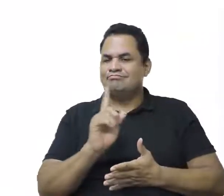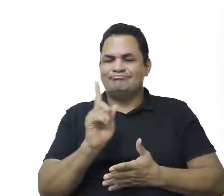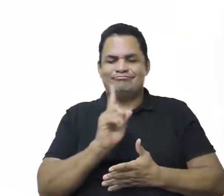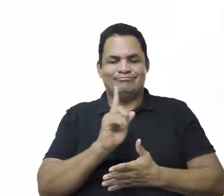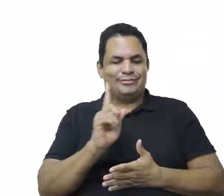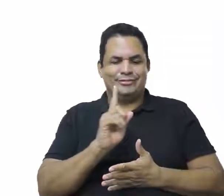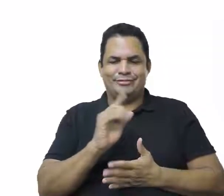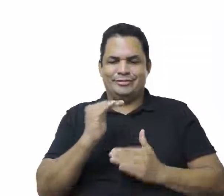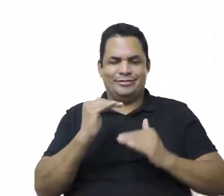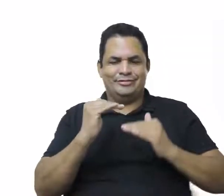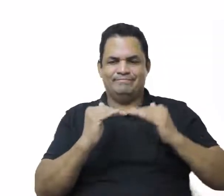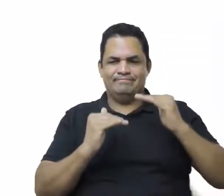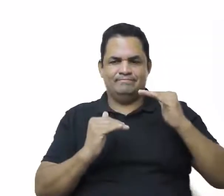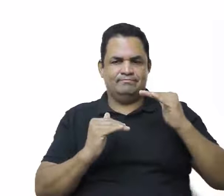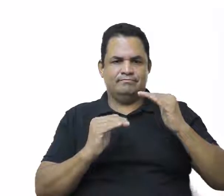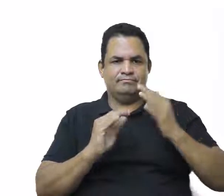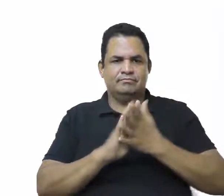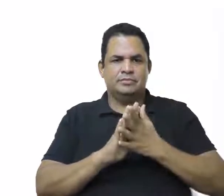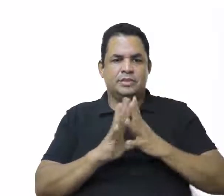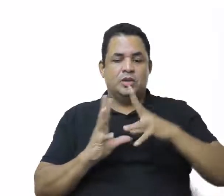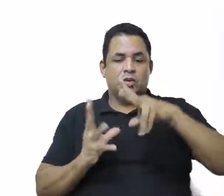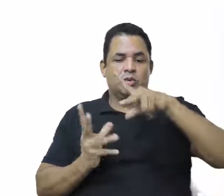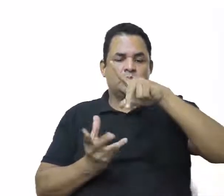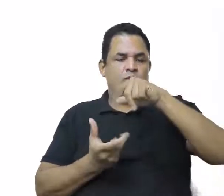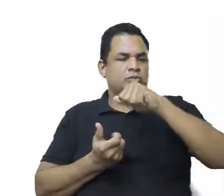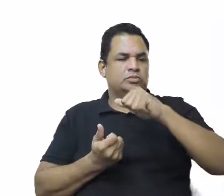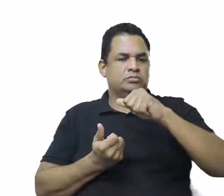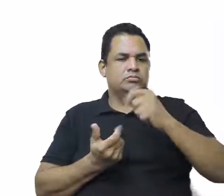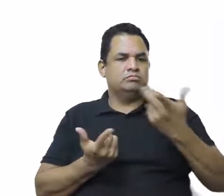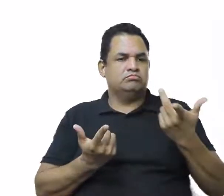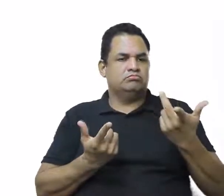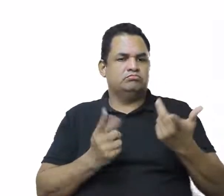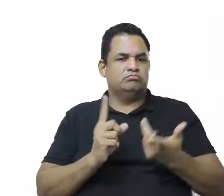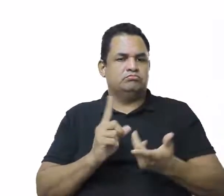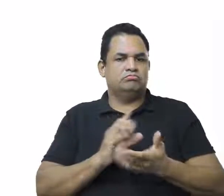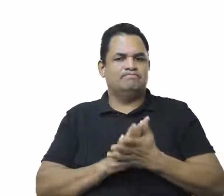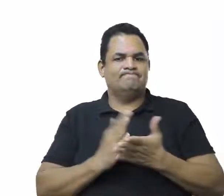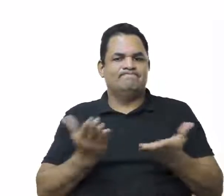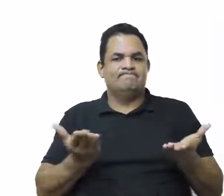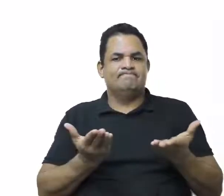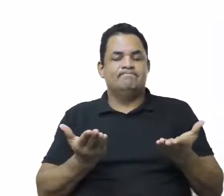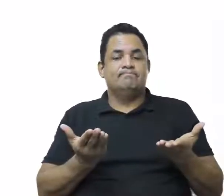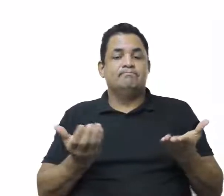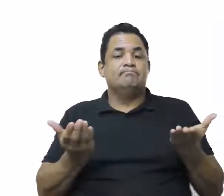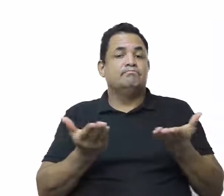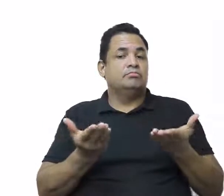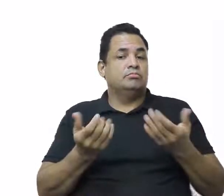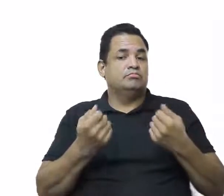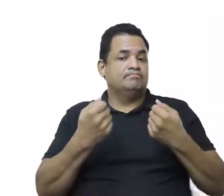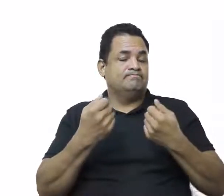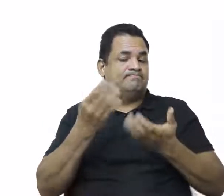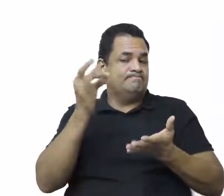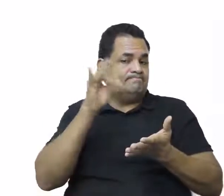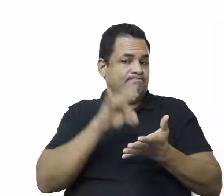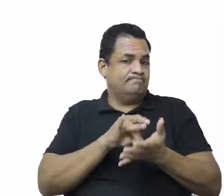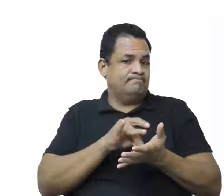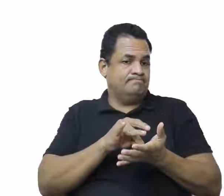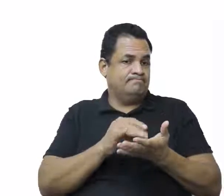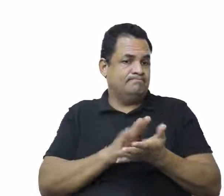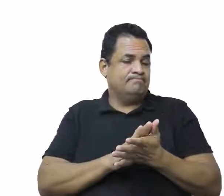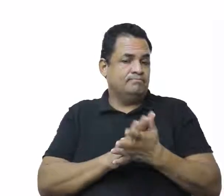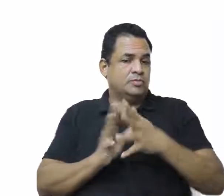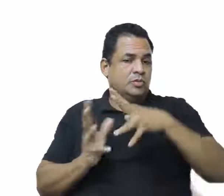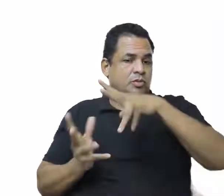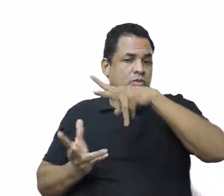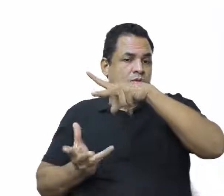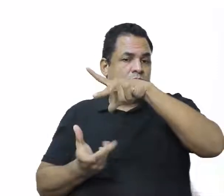é uniforme para todo o planeta. Desse modo, pode-se afirmar